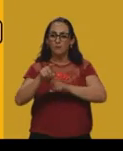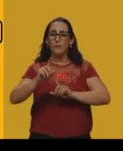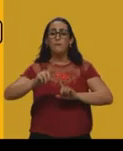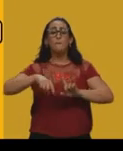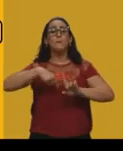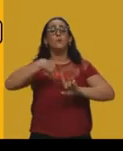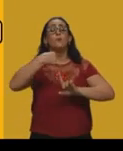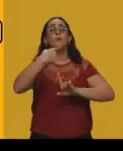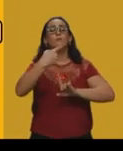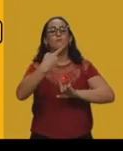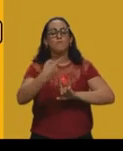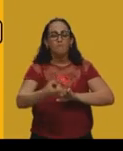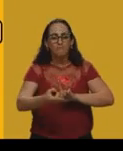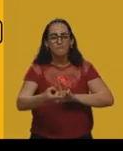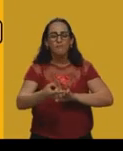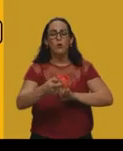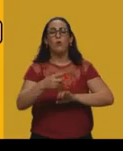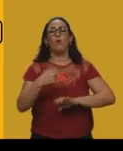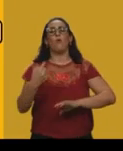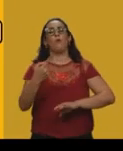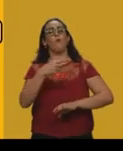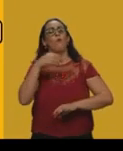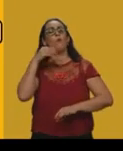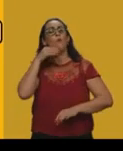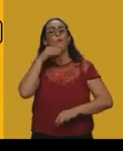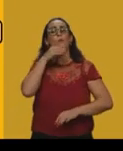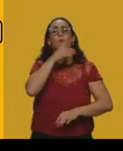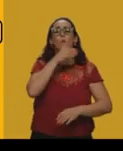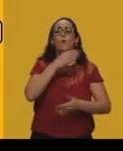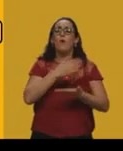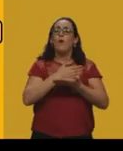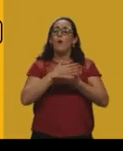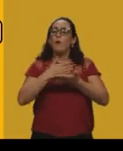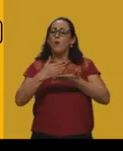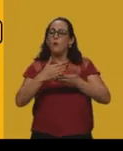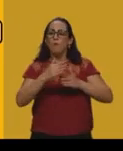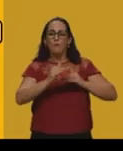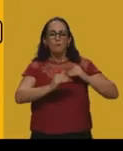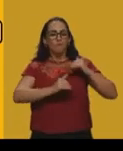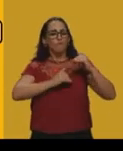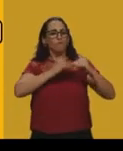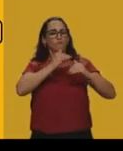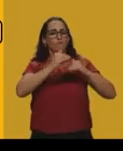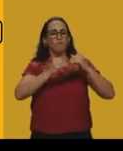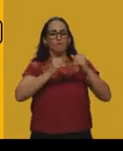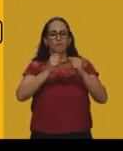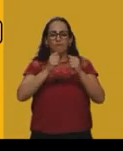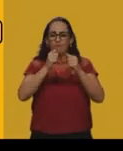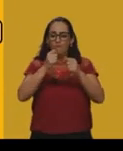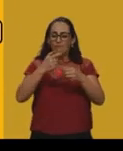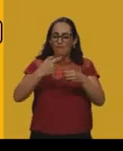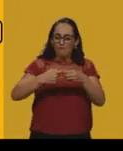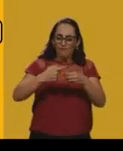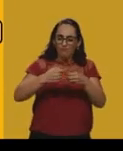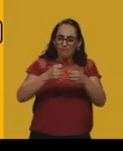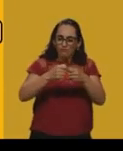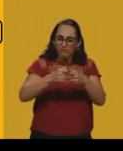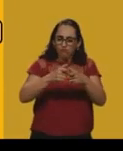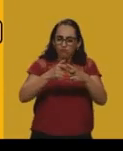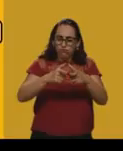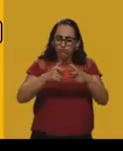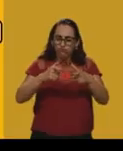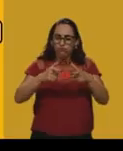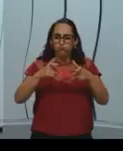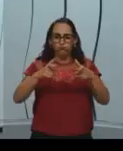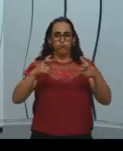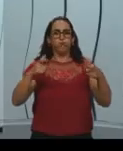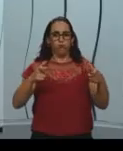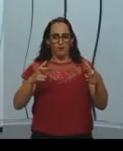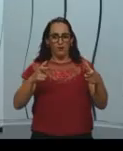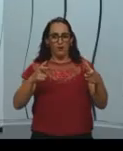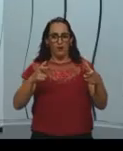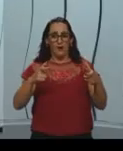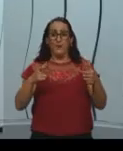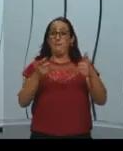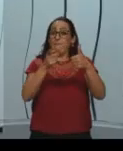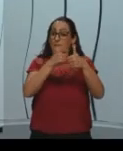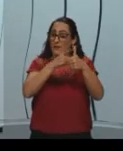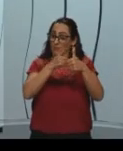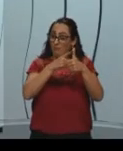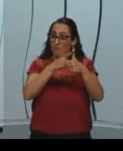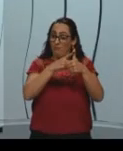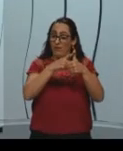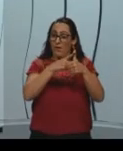vai ver processo de urbanização, né? Mas nesse momento específico a gente vai ter essa população muito voltada para a área